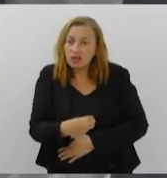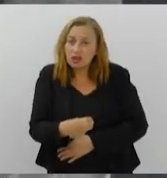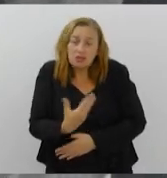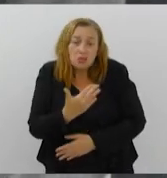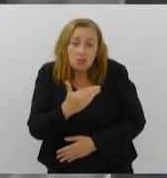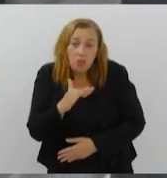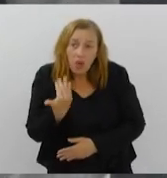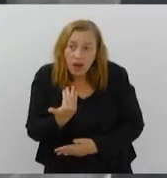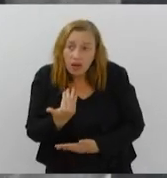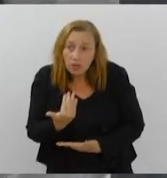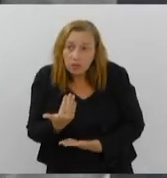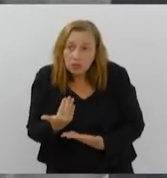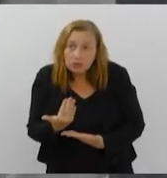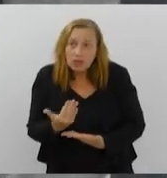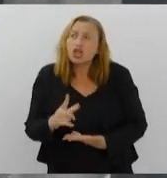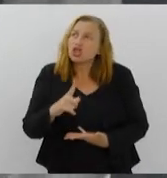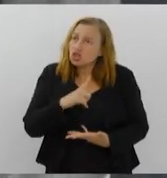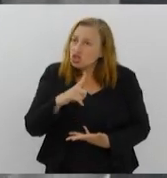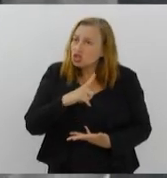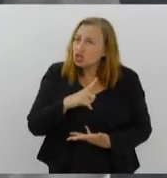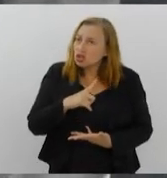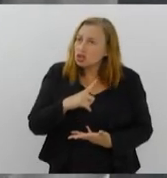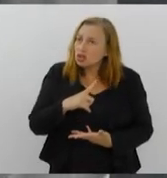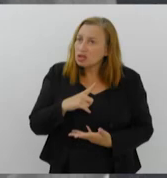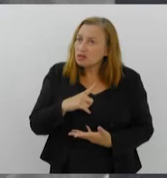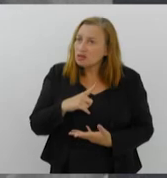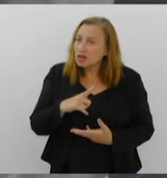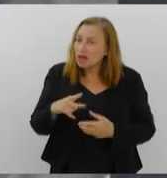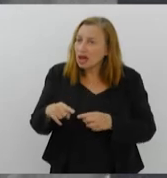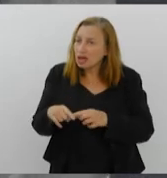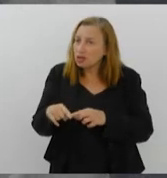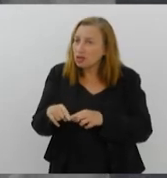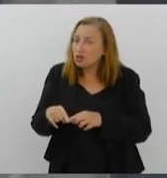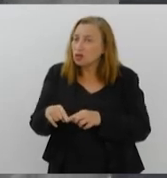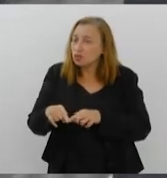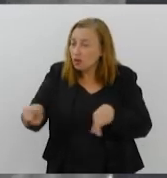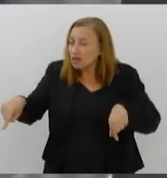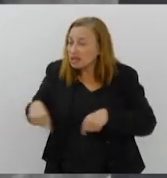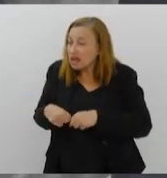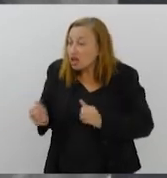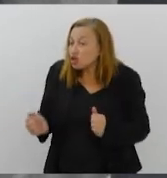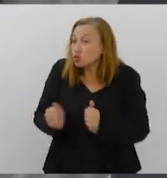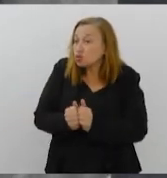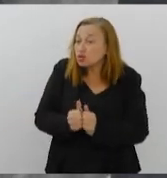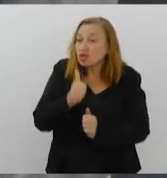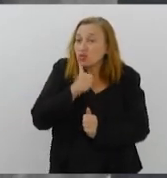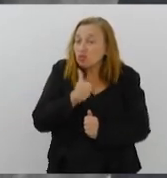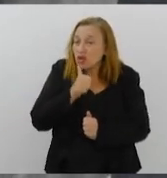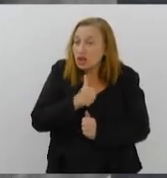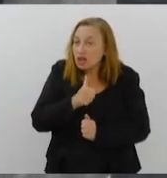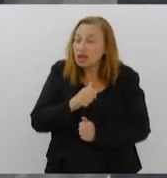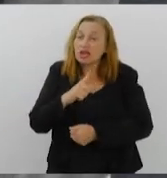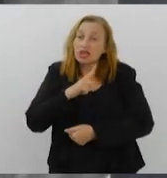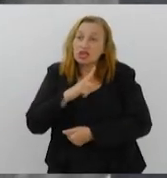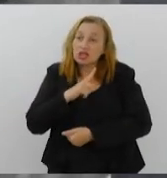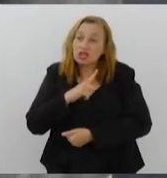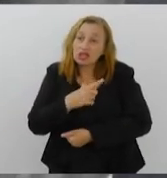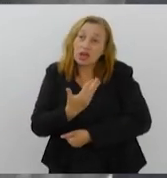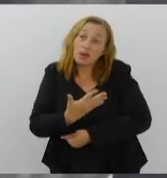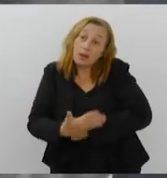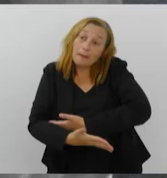resistiram a essa violência, tinham que ficar alojadas junto a mulheres que estavam com seus bebês no